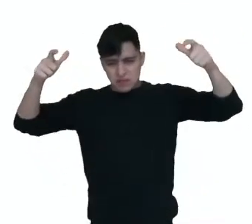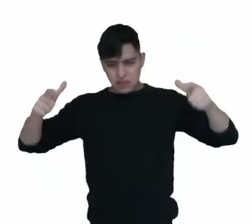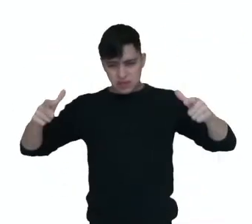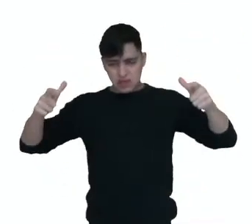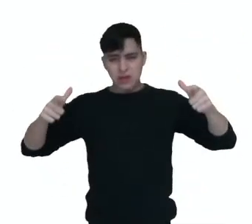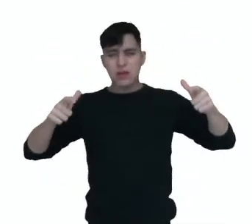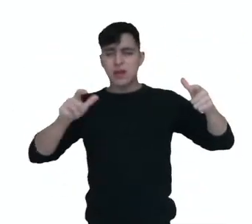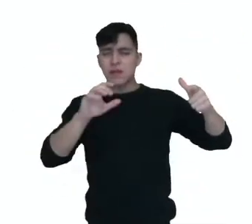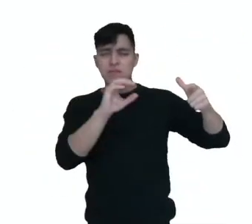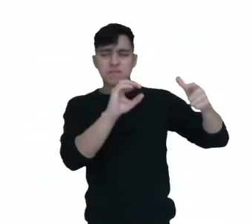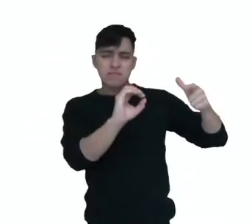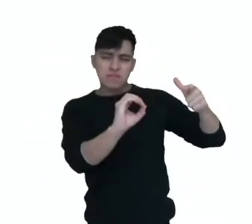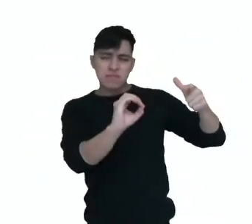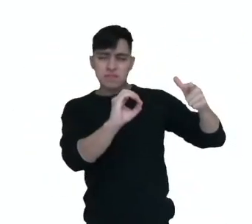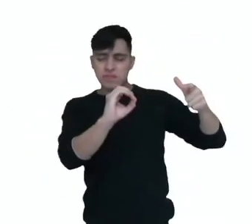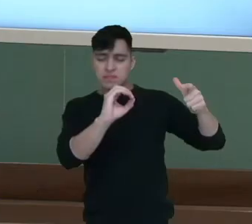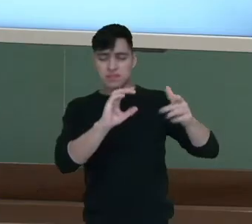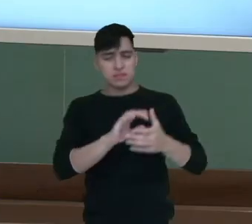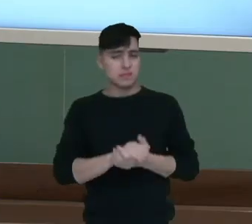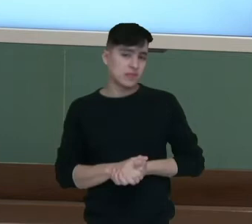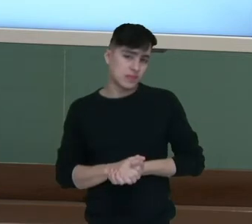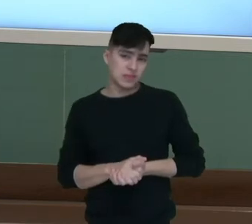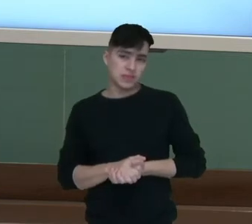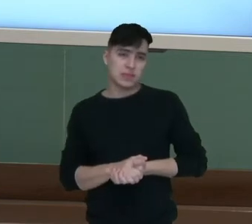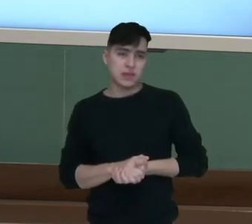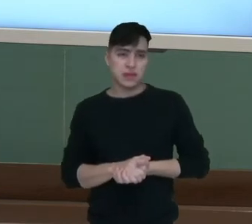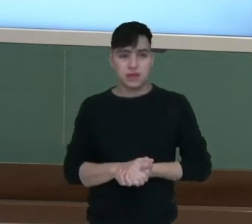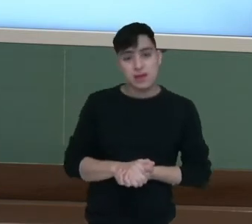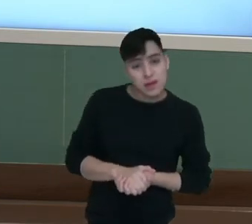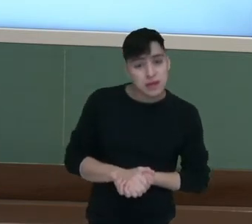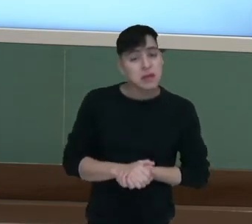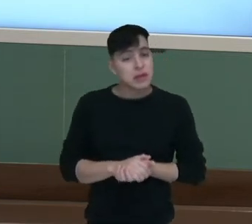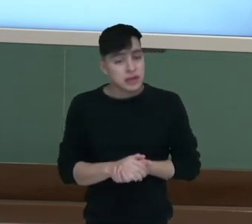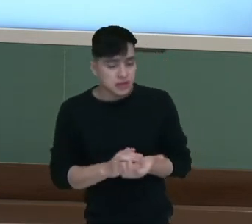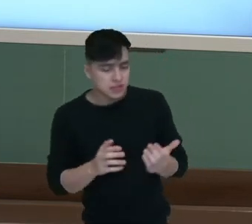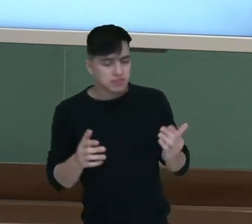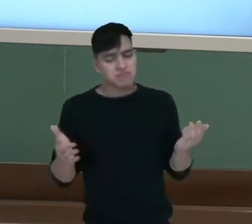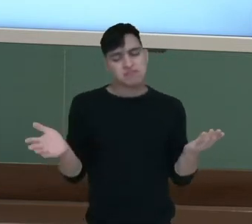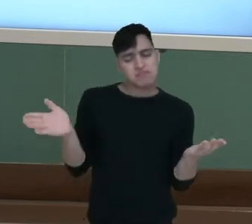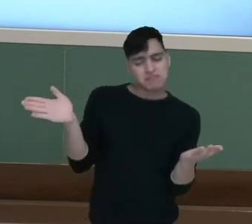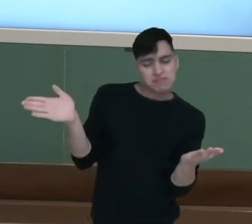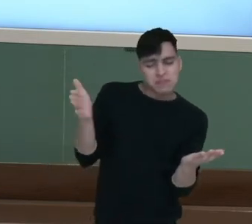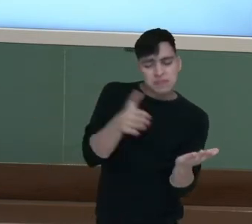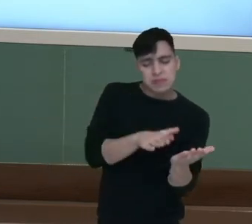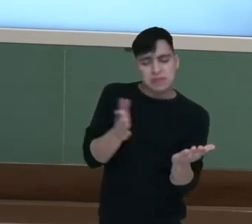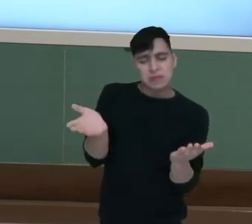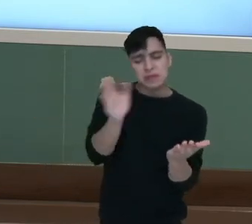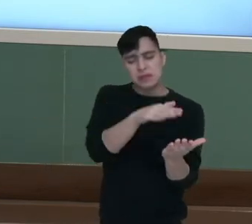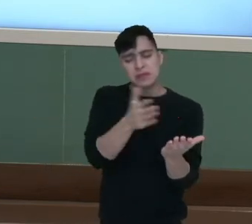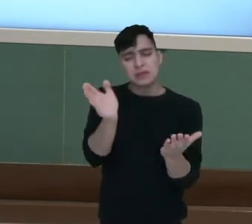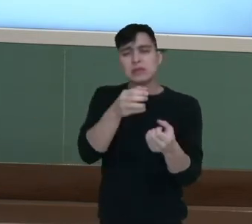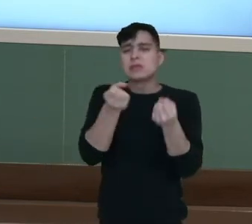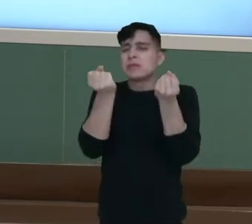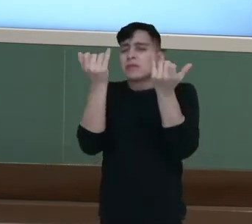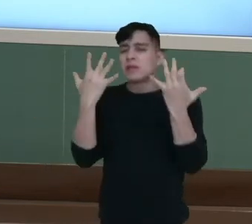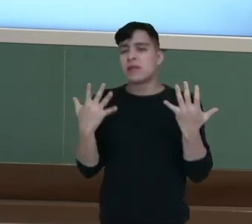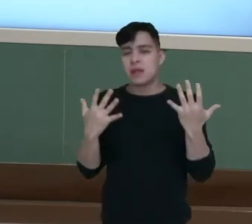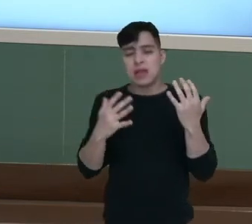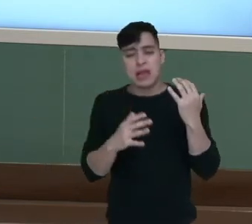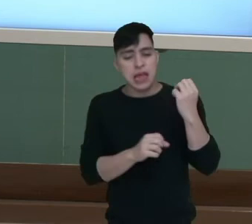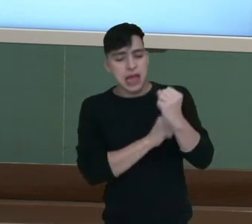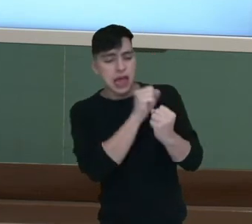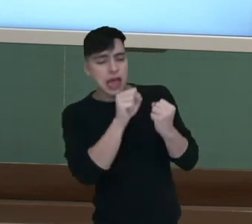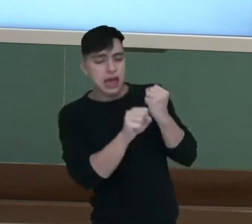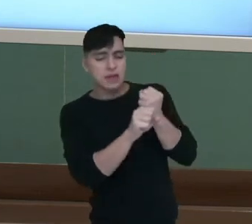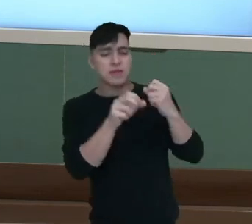aproximadamente 0,06. Então, a gente viu em alguns livros aí, né, que falam sobre isso. A estação do ano é por causa dessa